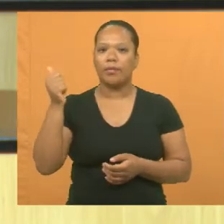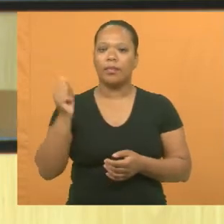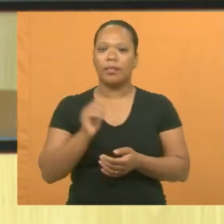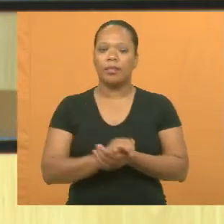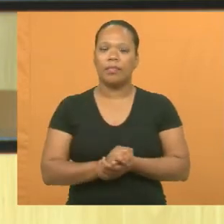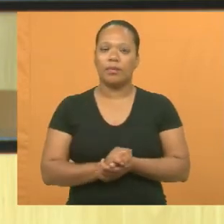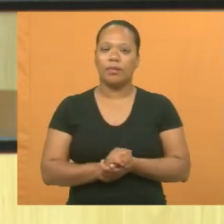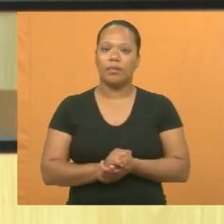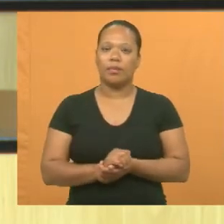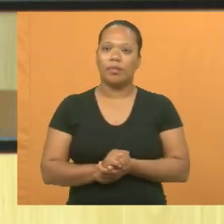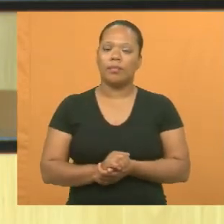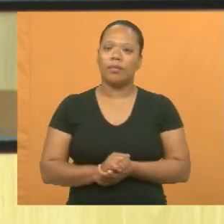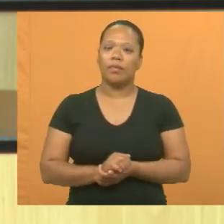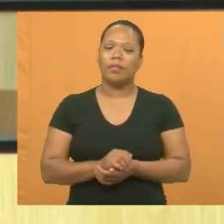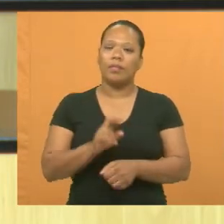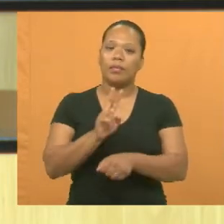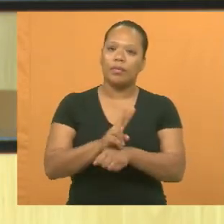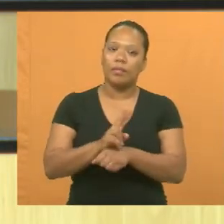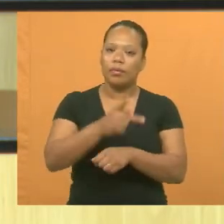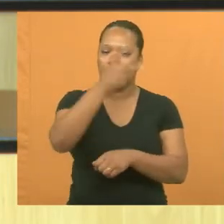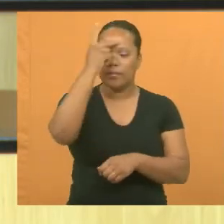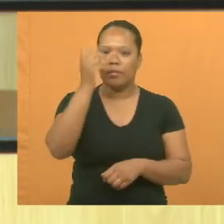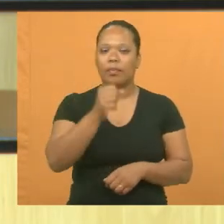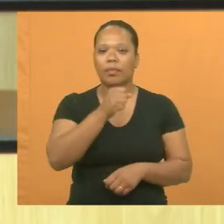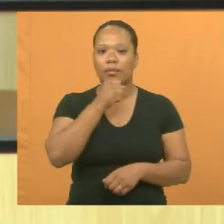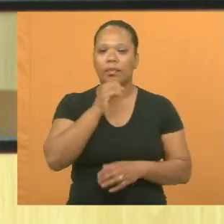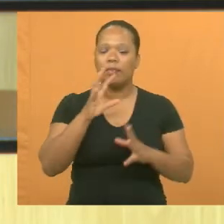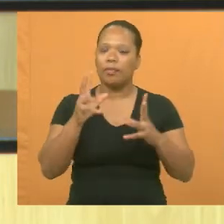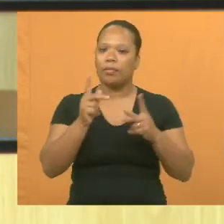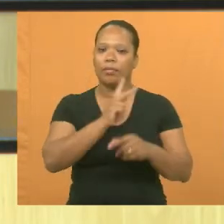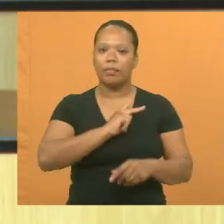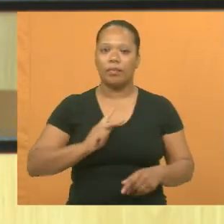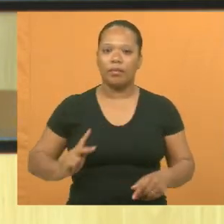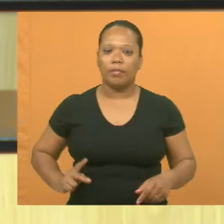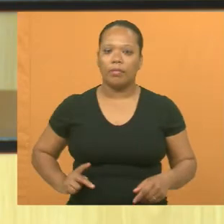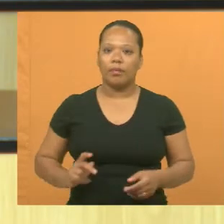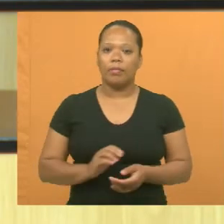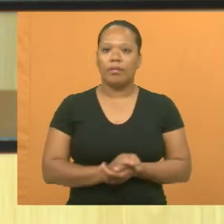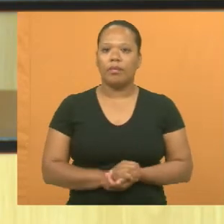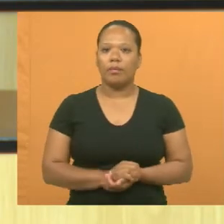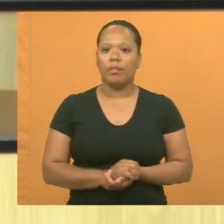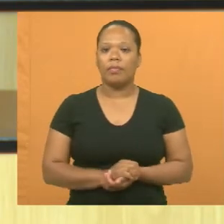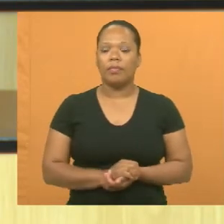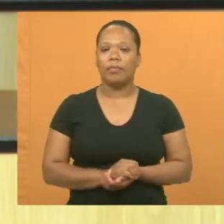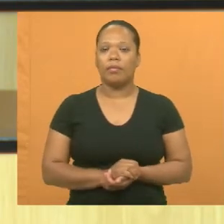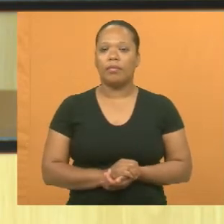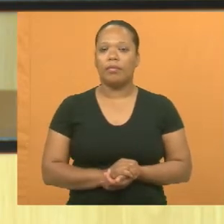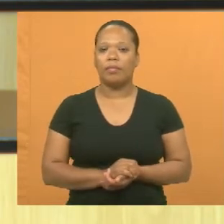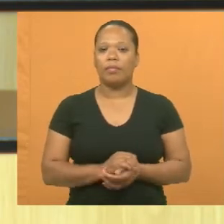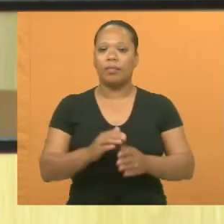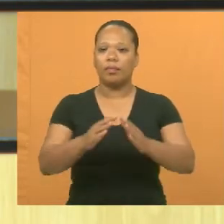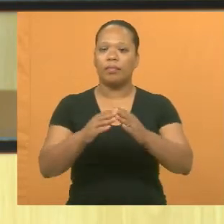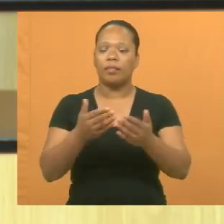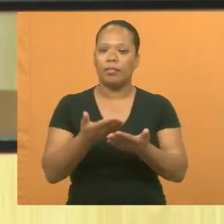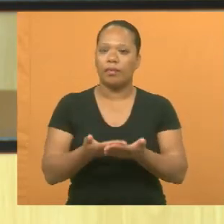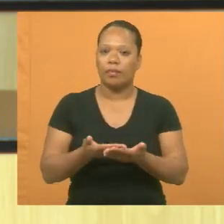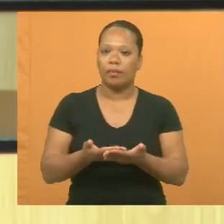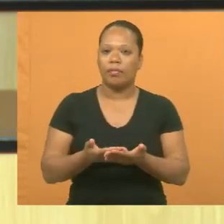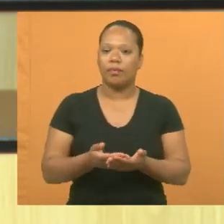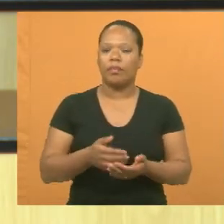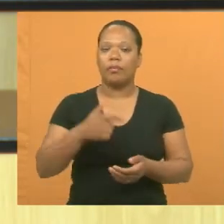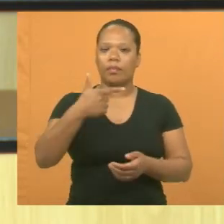e do atendimento às pessoas idosas. Autoria, todos os vereadores. Requerimento número